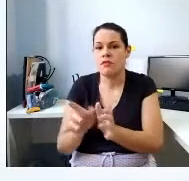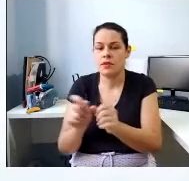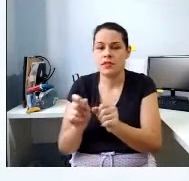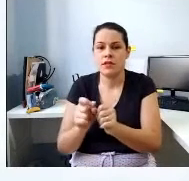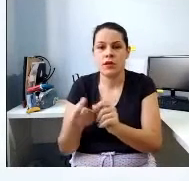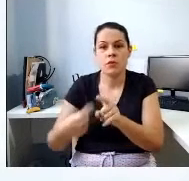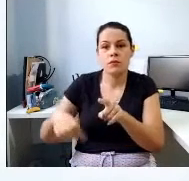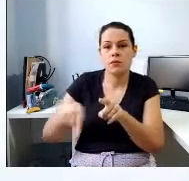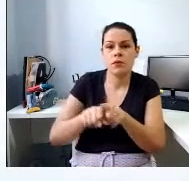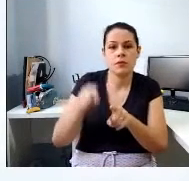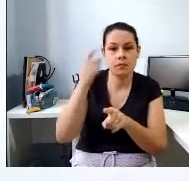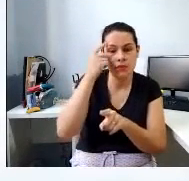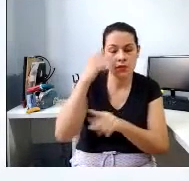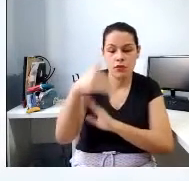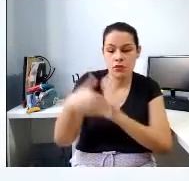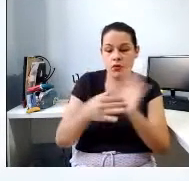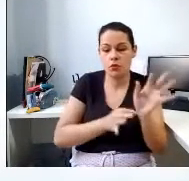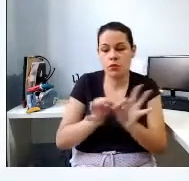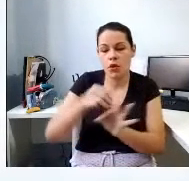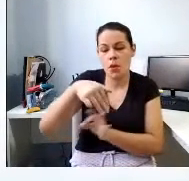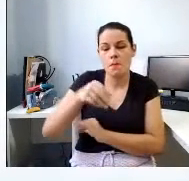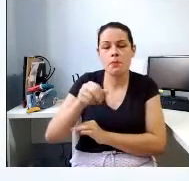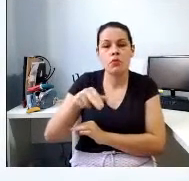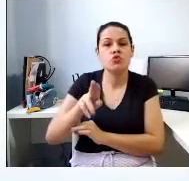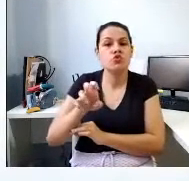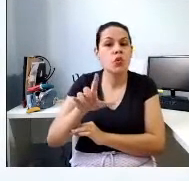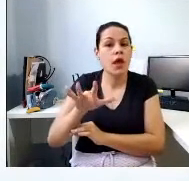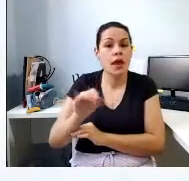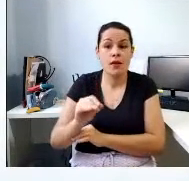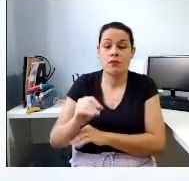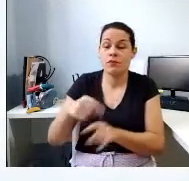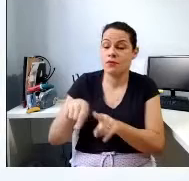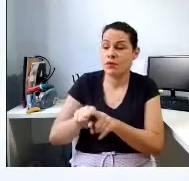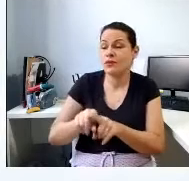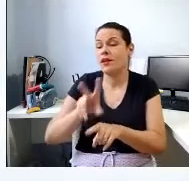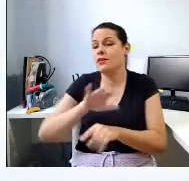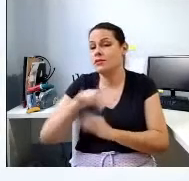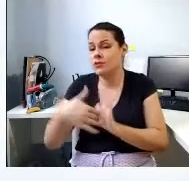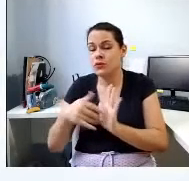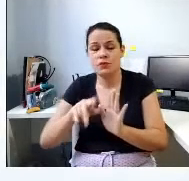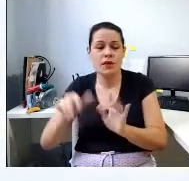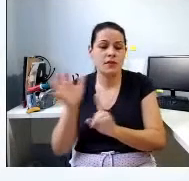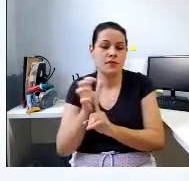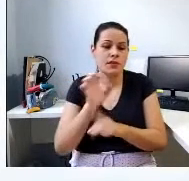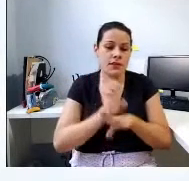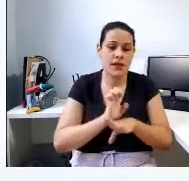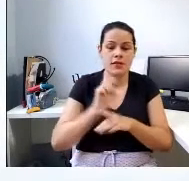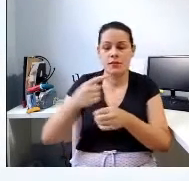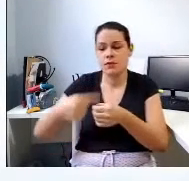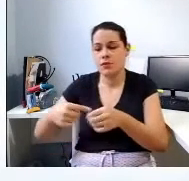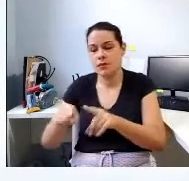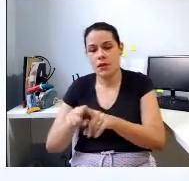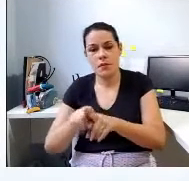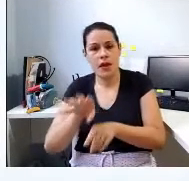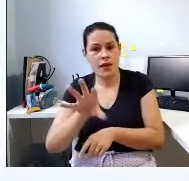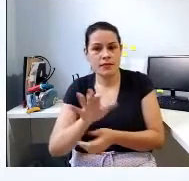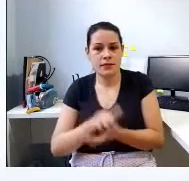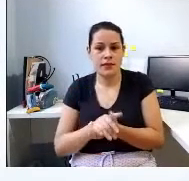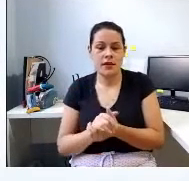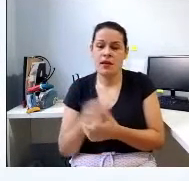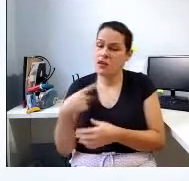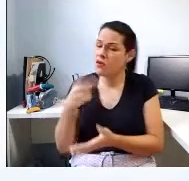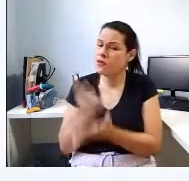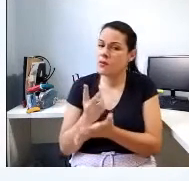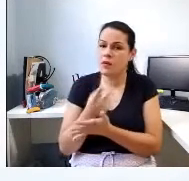do Plano Mansueto de volta, e tudo isso vai impactar estados e municípios. Eu diria que são municípios que nos municípios que as